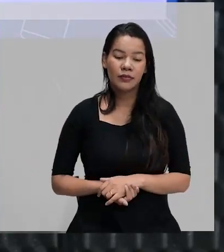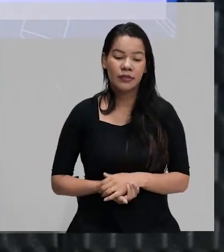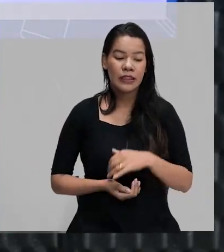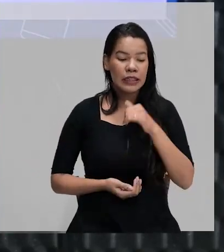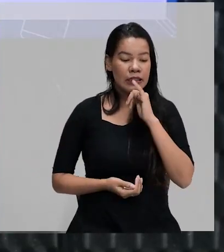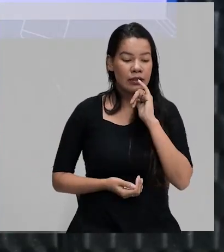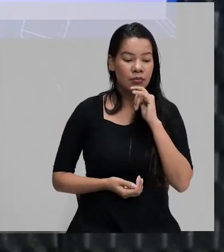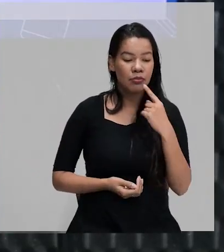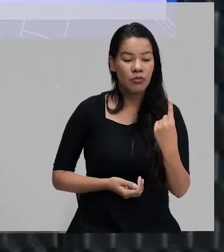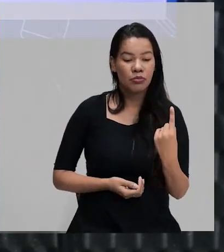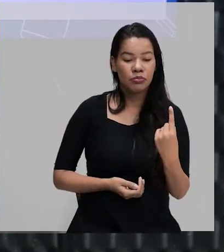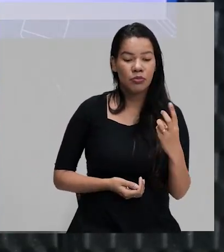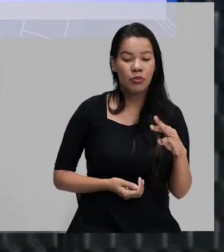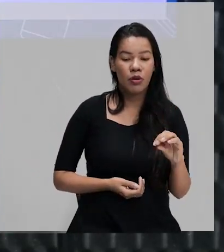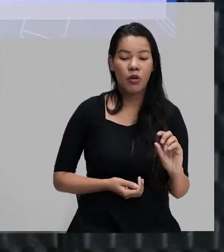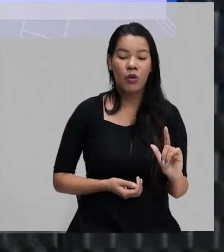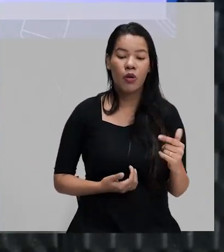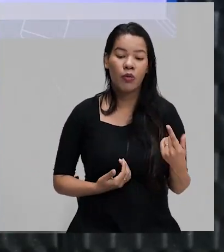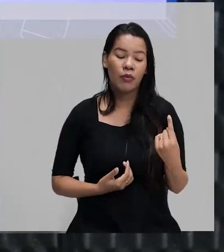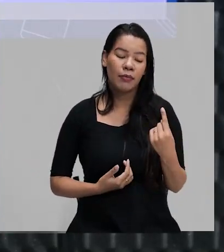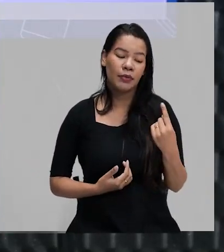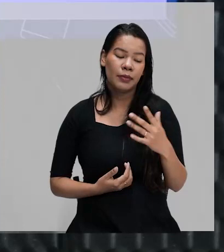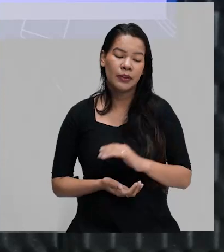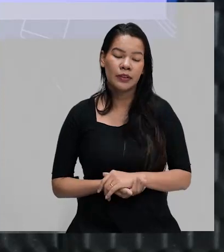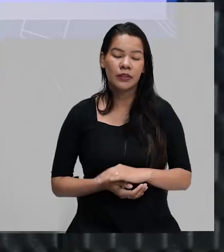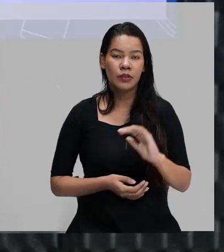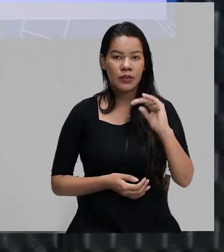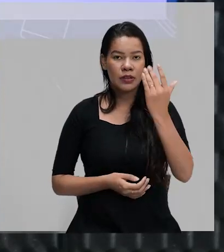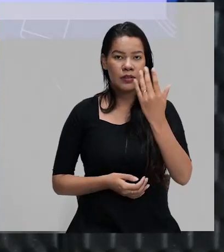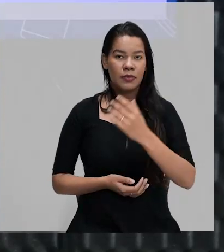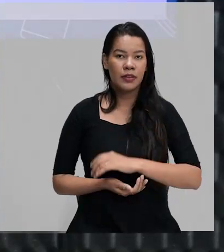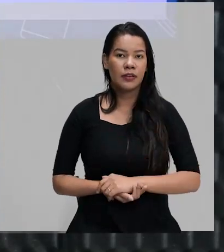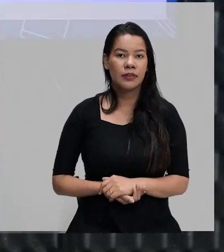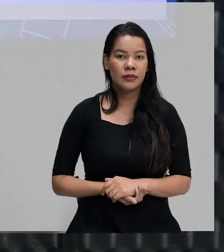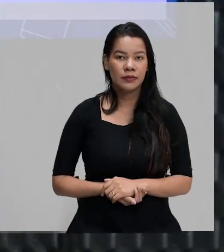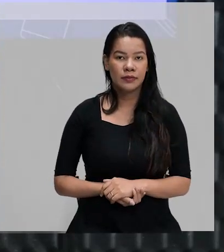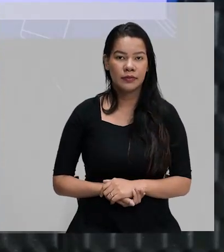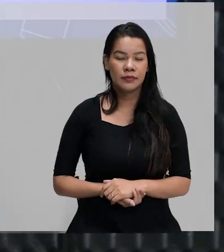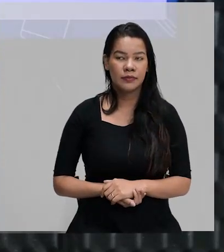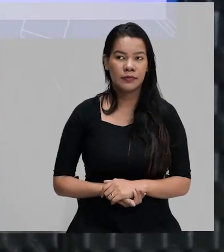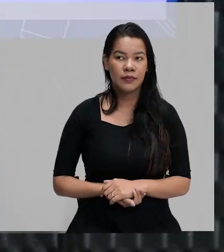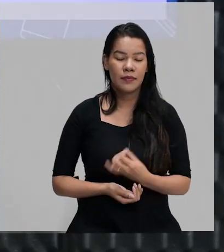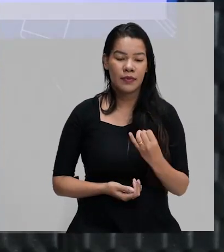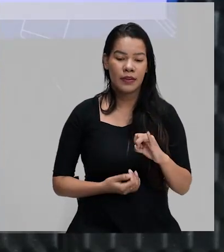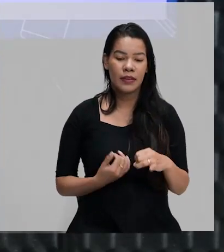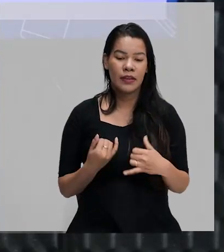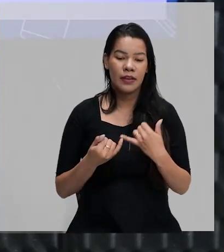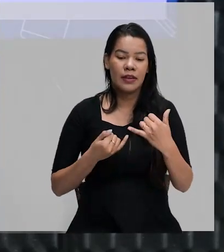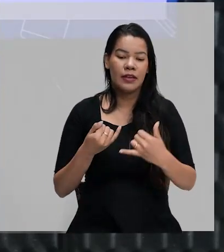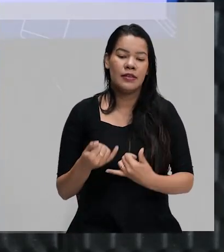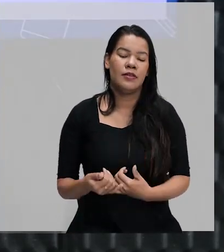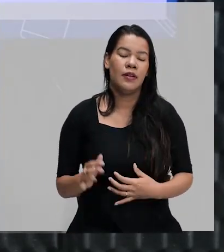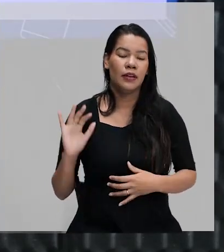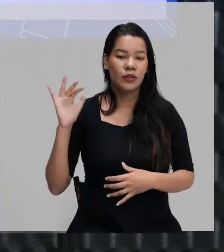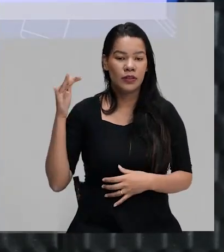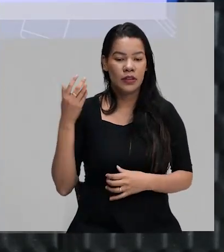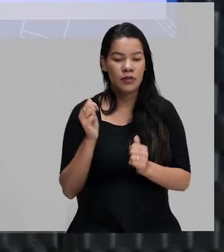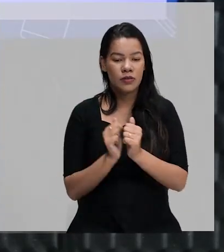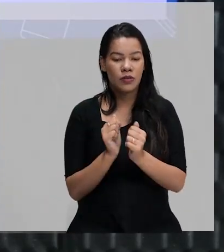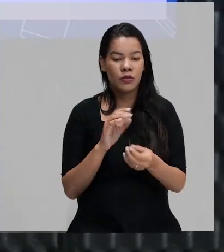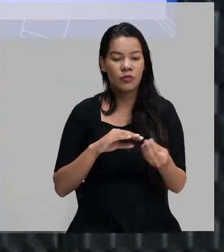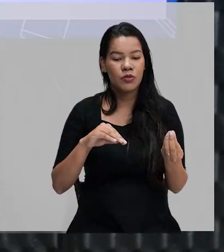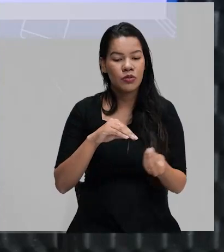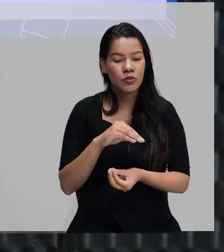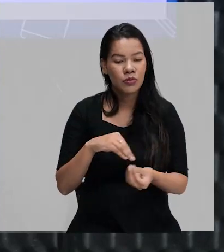um modo ou uma primeira situação quando a reação acontece com misturas